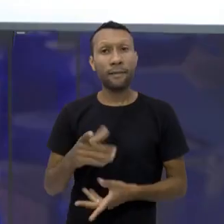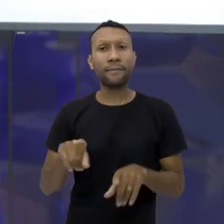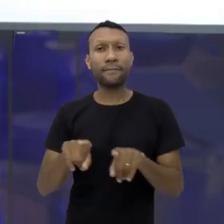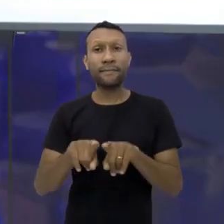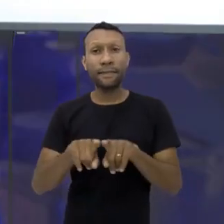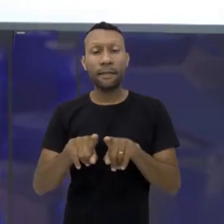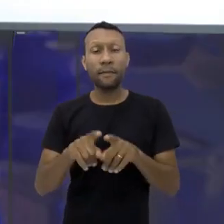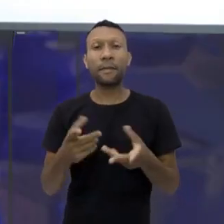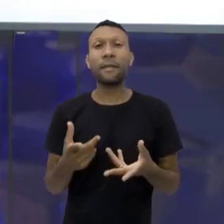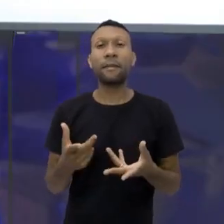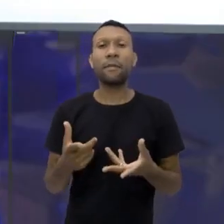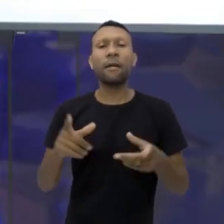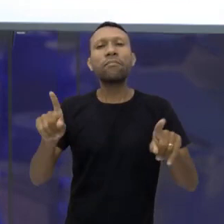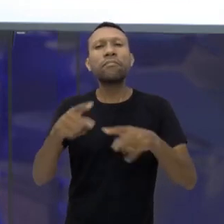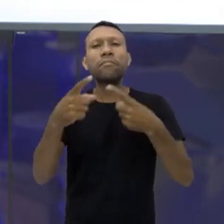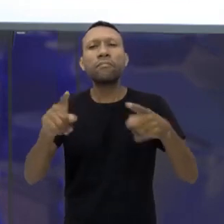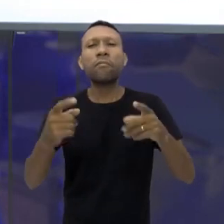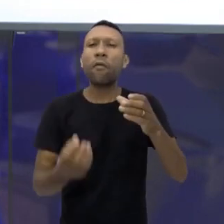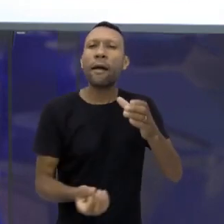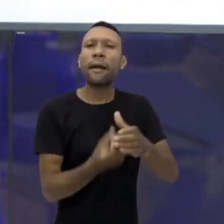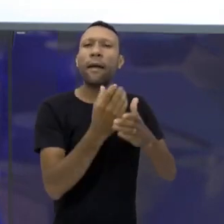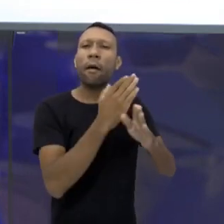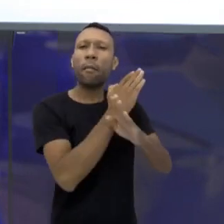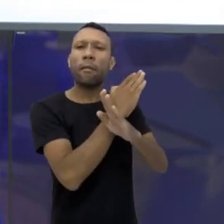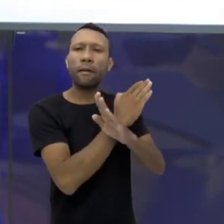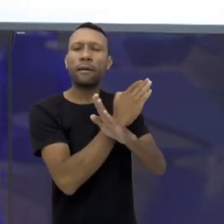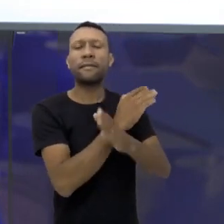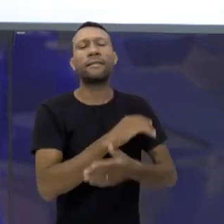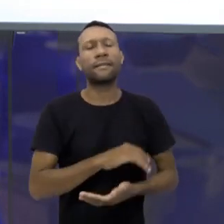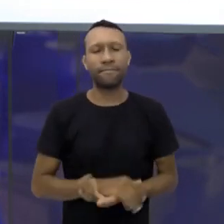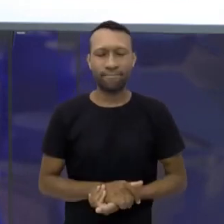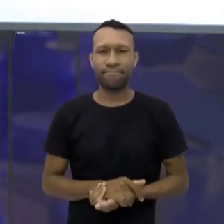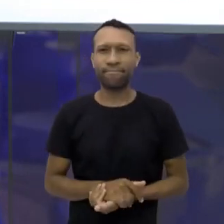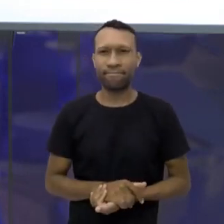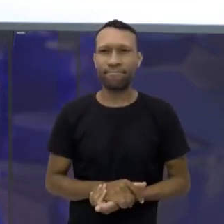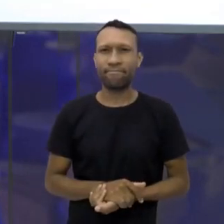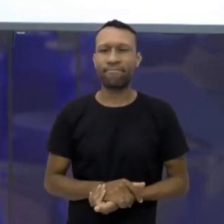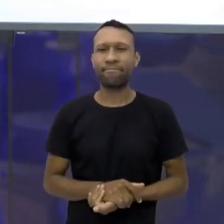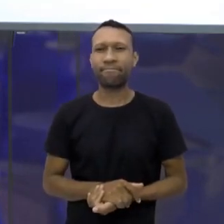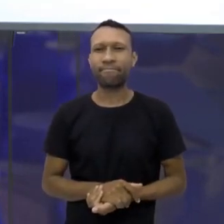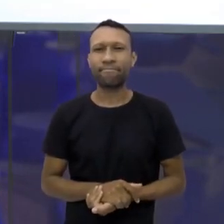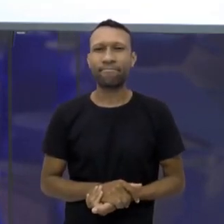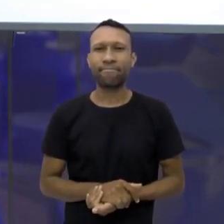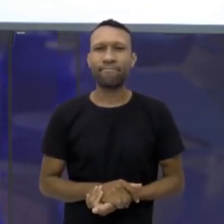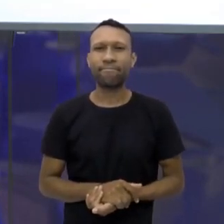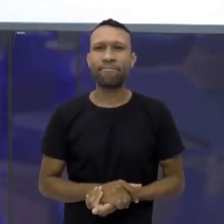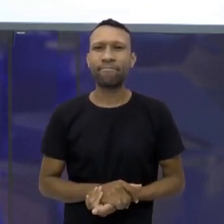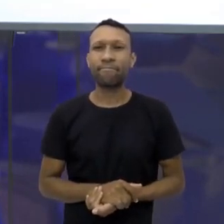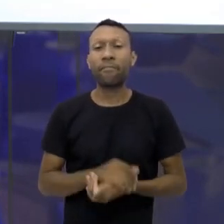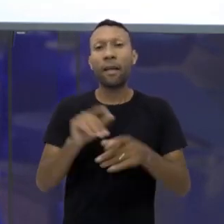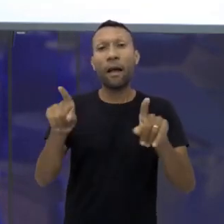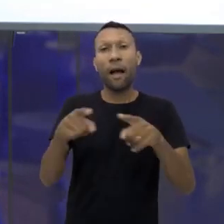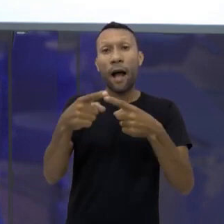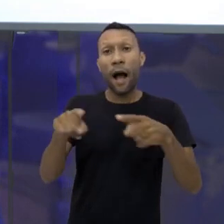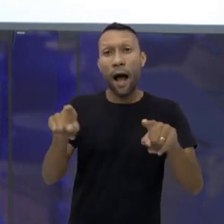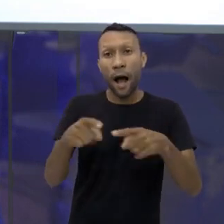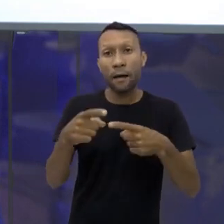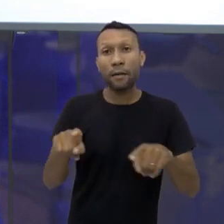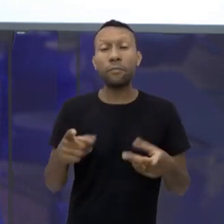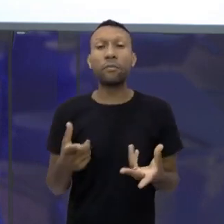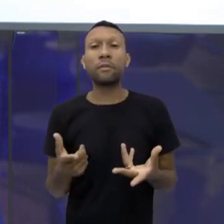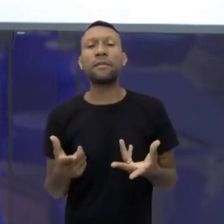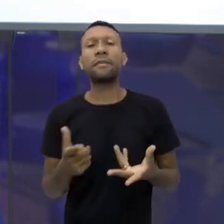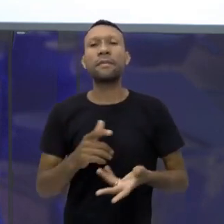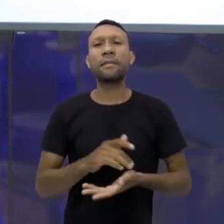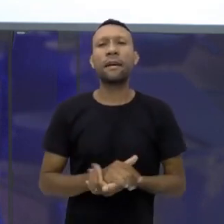né, da música barroca italiana. Então, esse é o grande destaque nesse período barroco. A música no